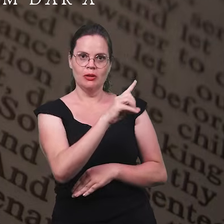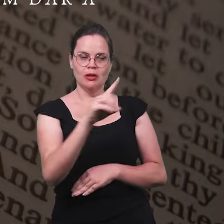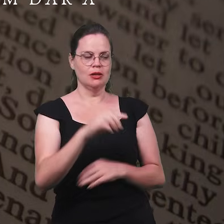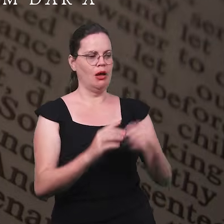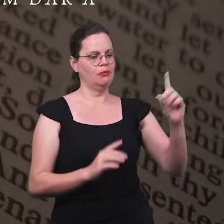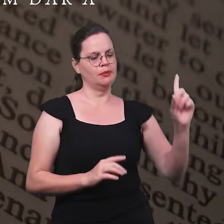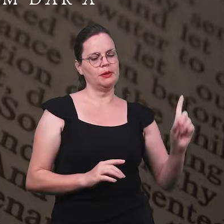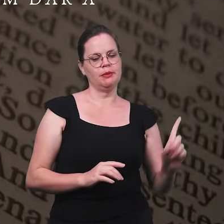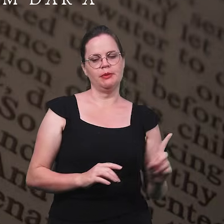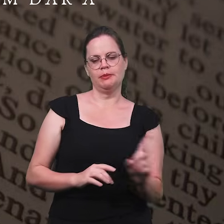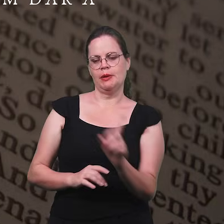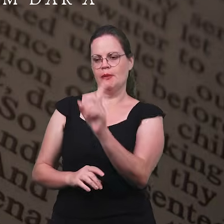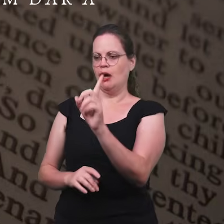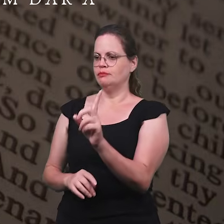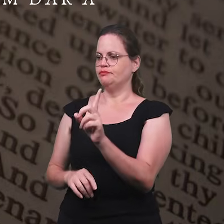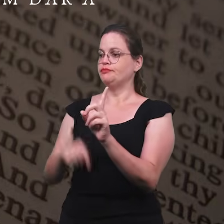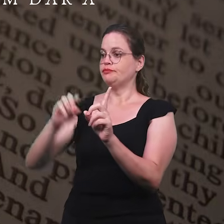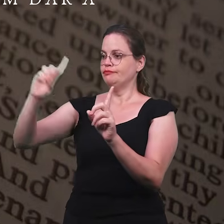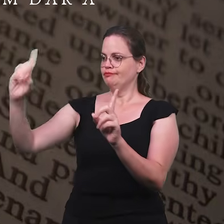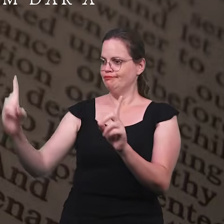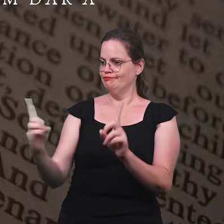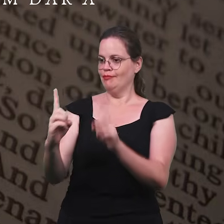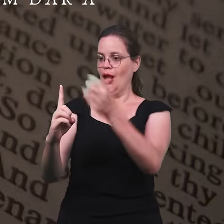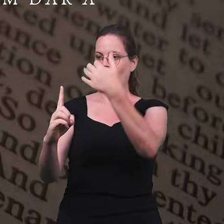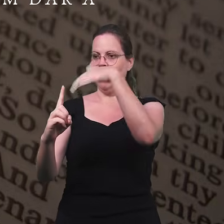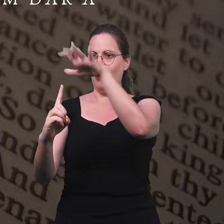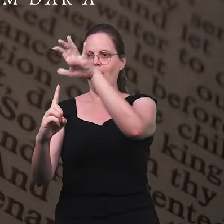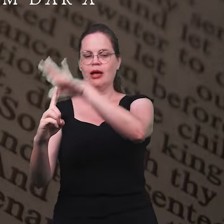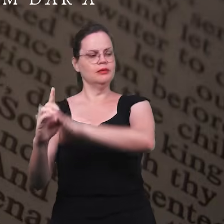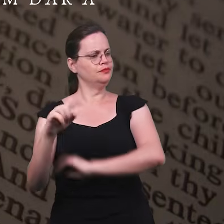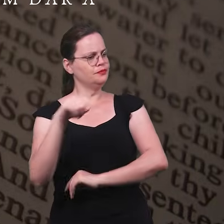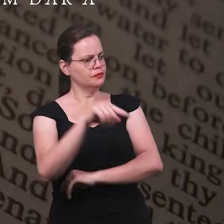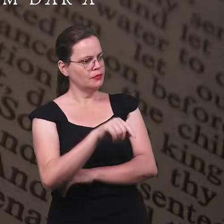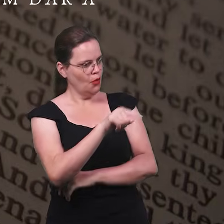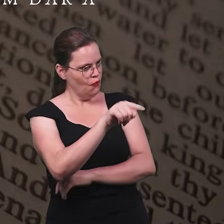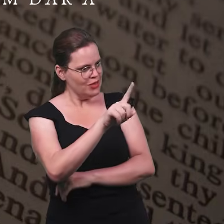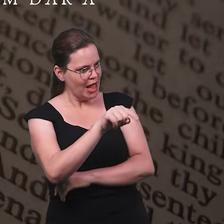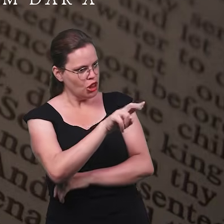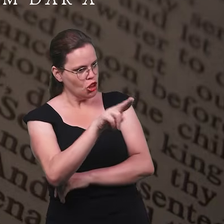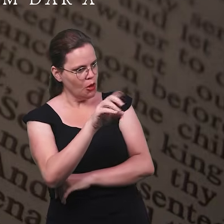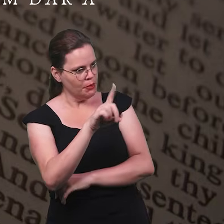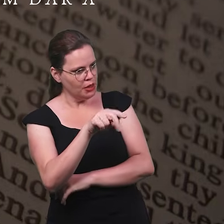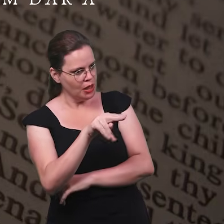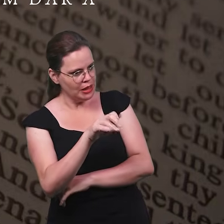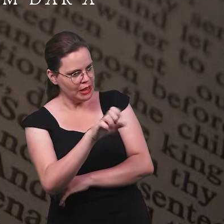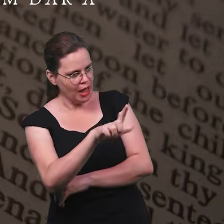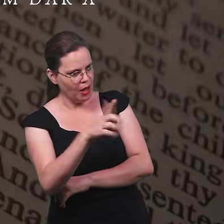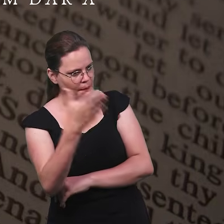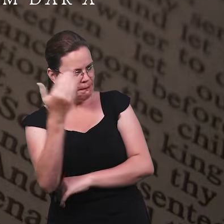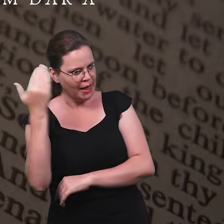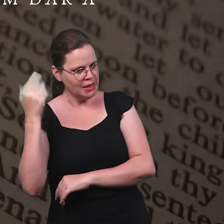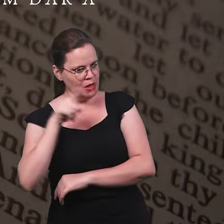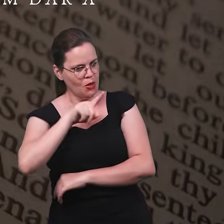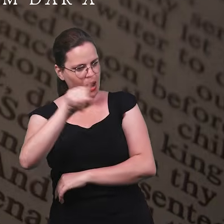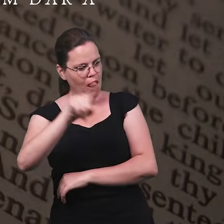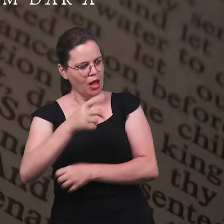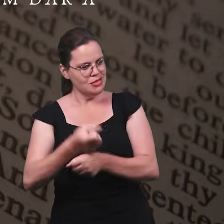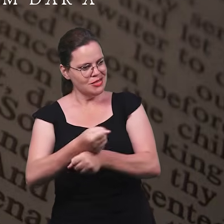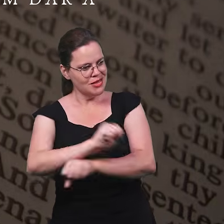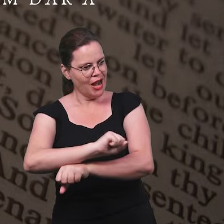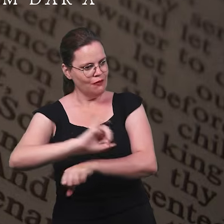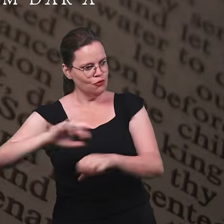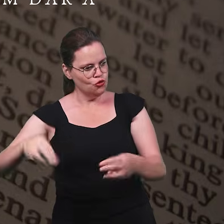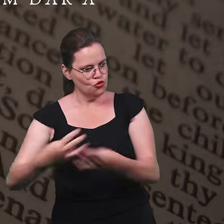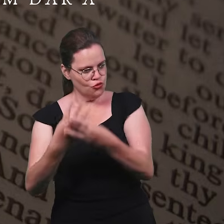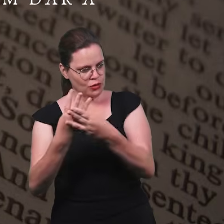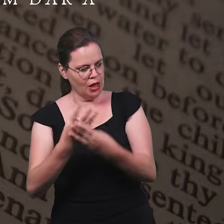rei. Falou o rei e disse a Daniel: és tu aquele Daniel dos cativos de Judá, que o rei, meu